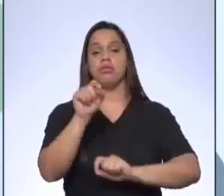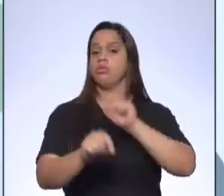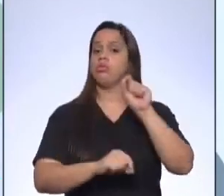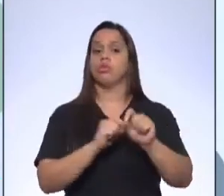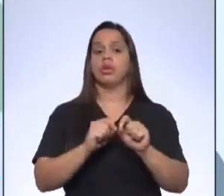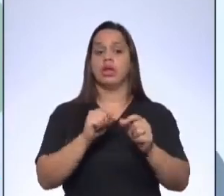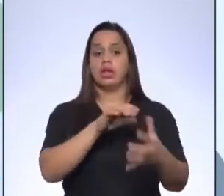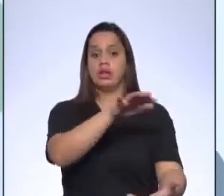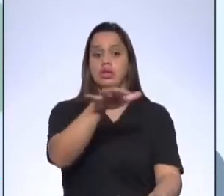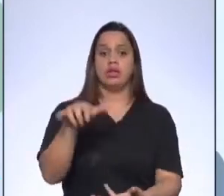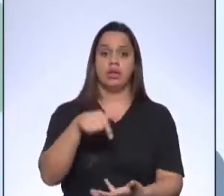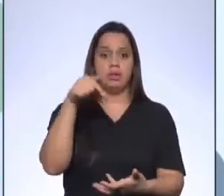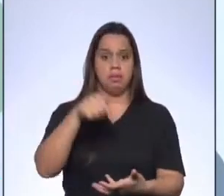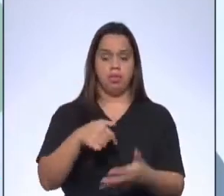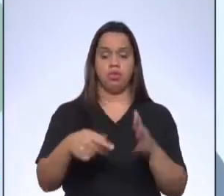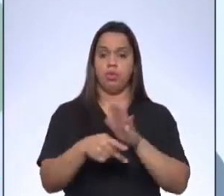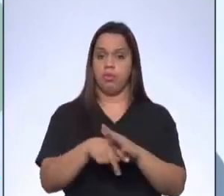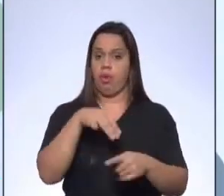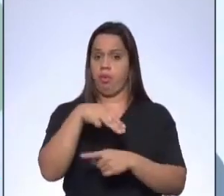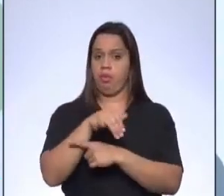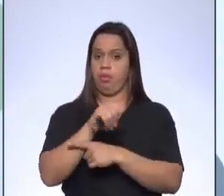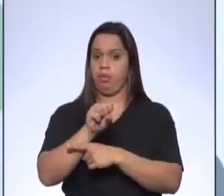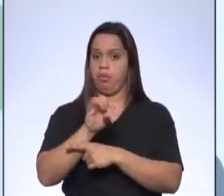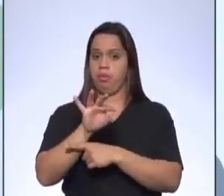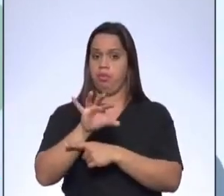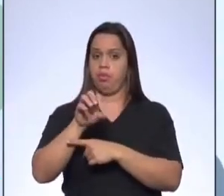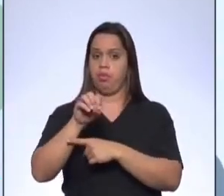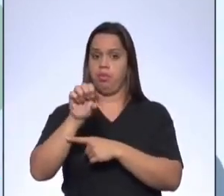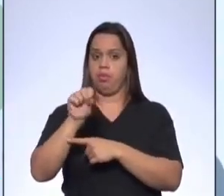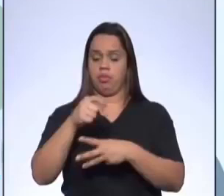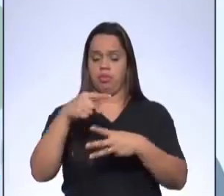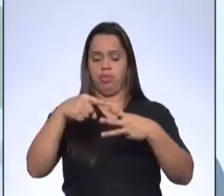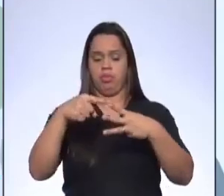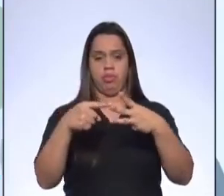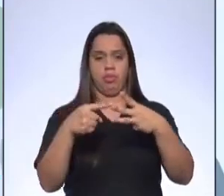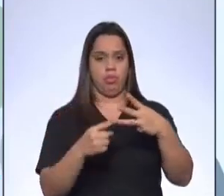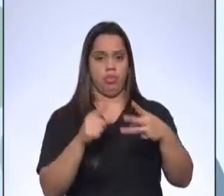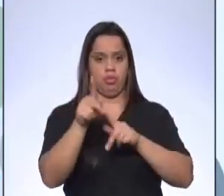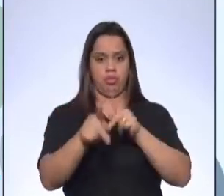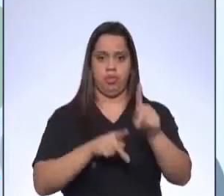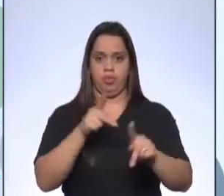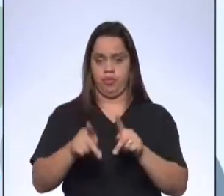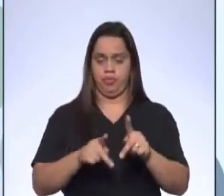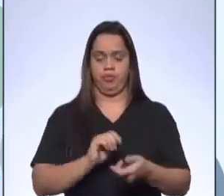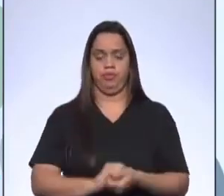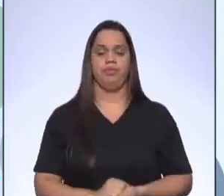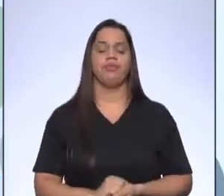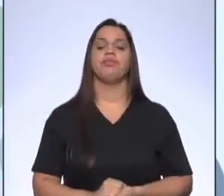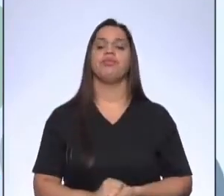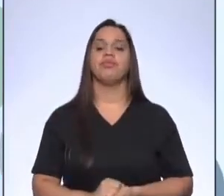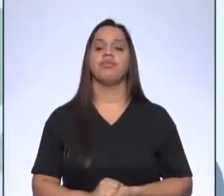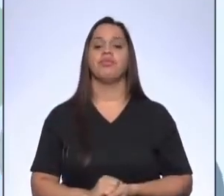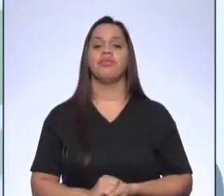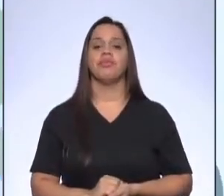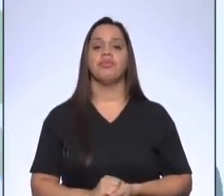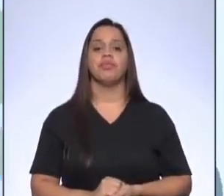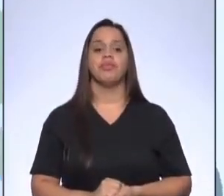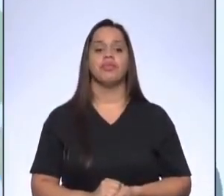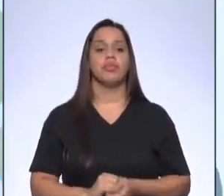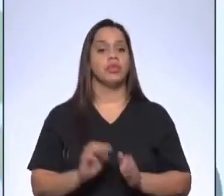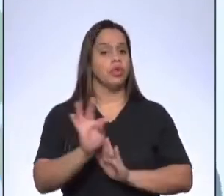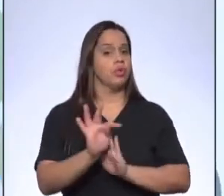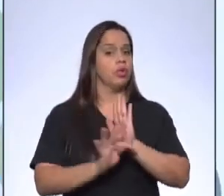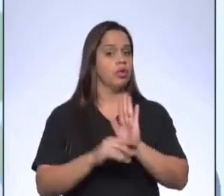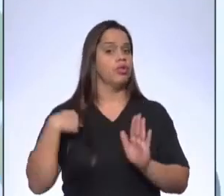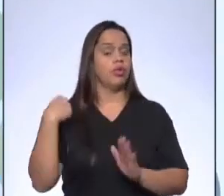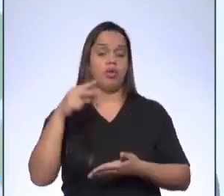desse mundo místico para os astecas, os maias e os incas, ok? O texto que nós